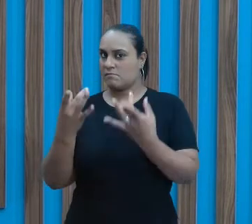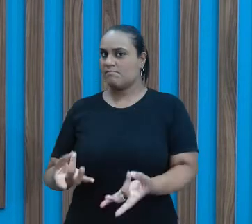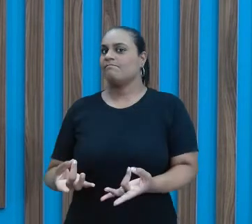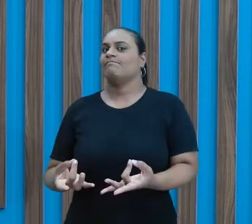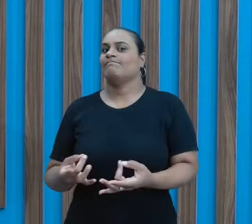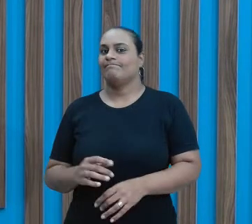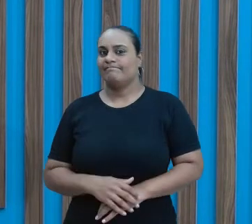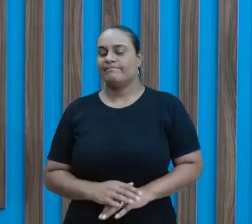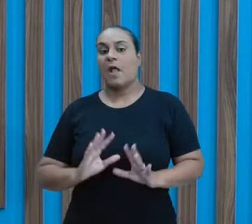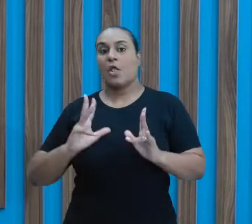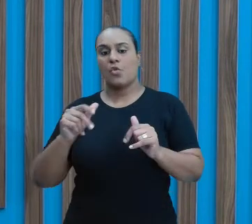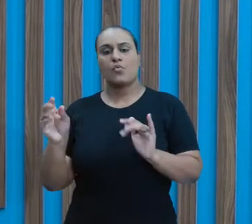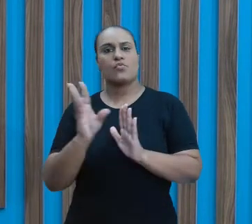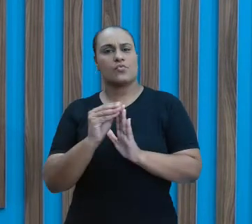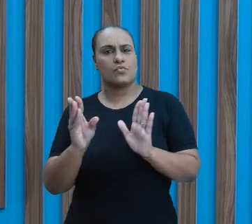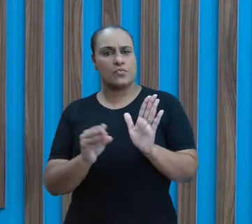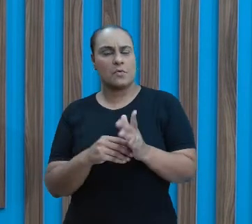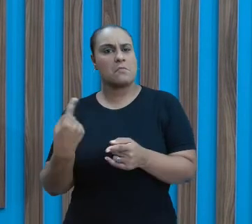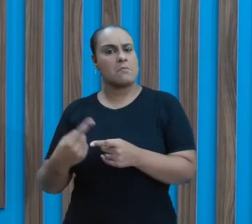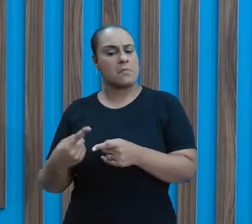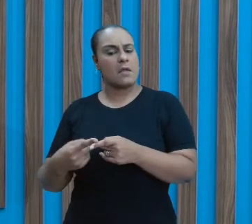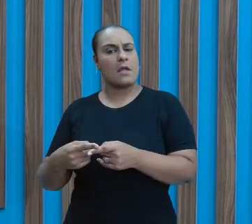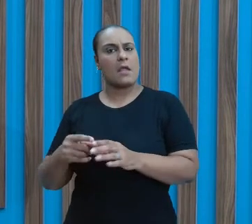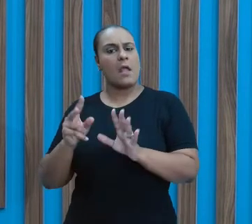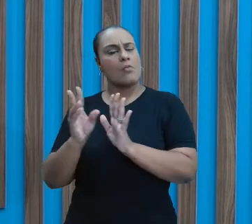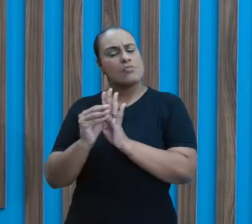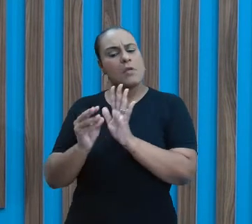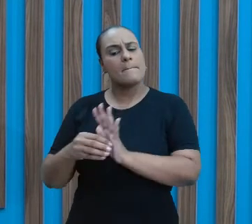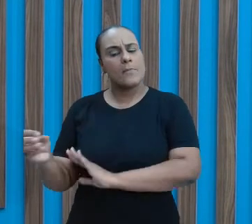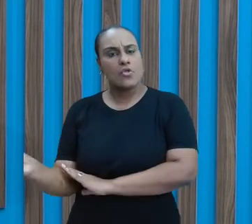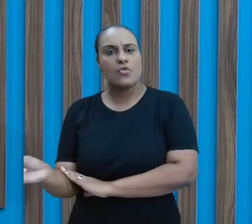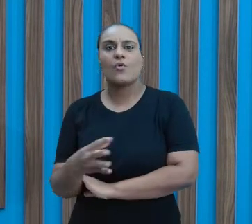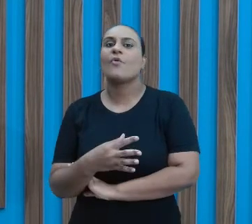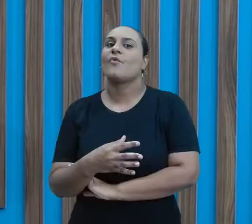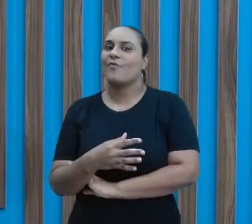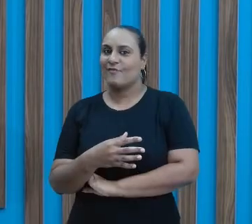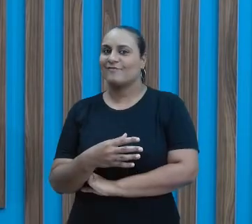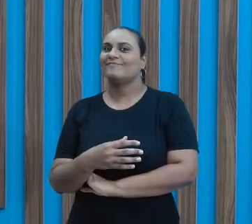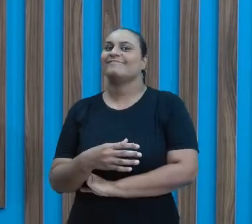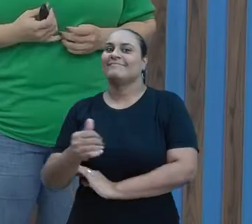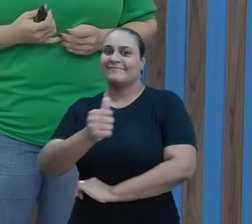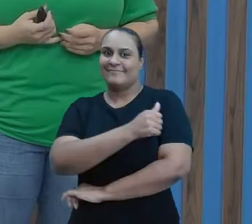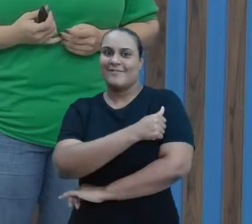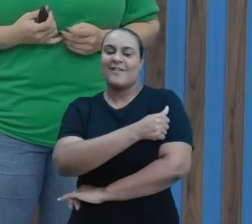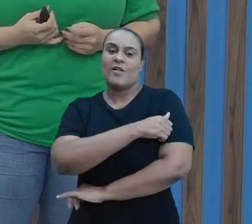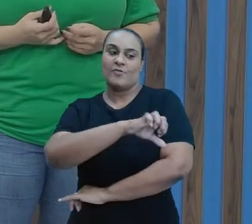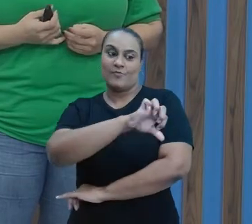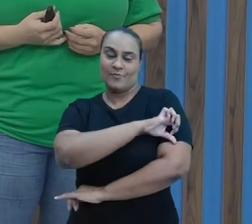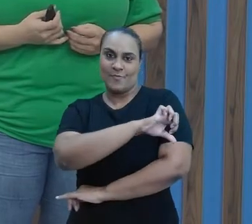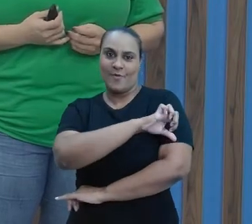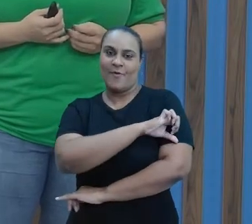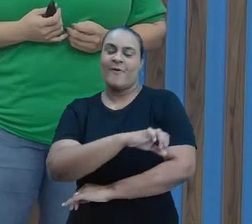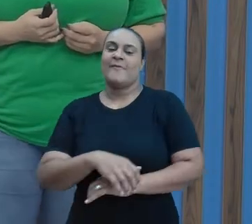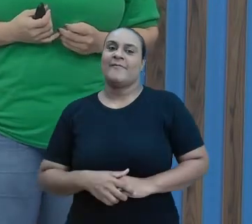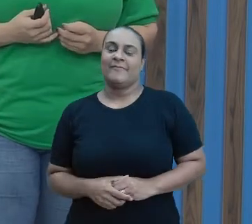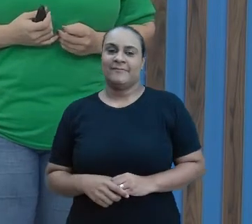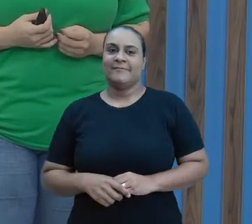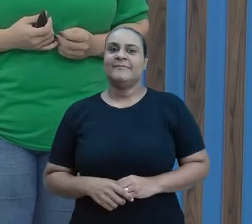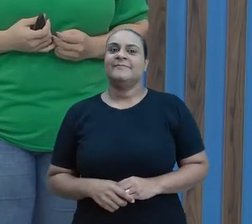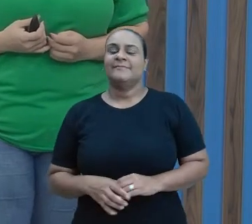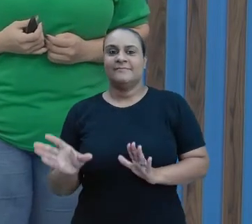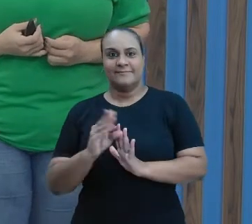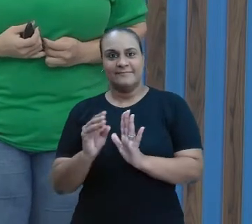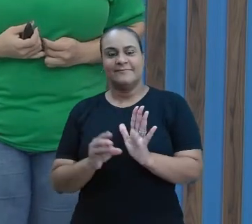Carol, a tudo isso, que eu acho que é muita novidade para os alunos do nono ano hoje, viu? É verdade, muita coisa nova. E